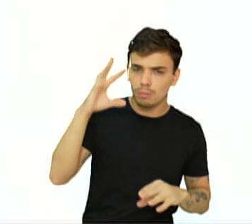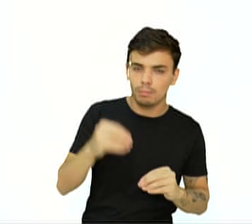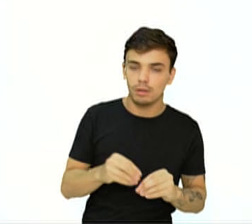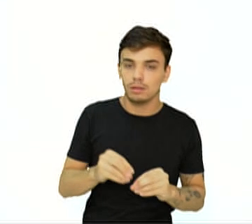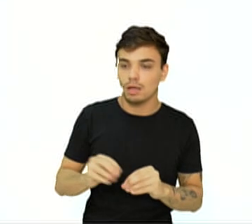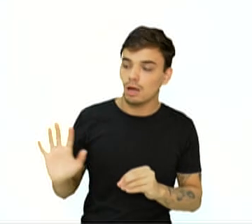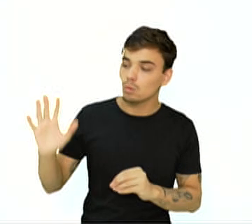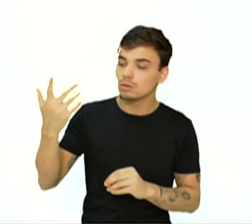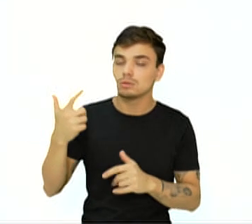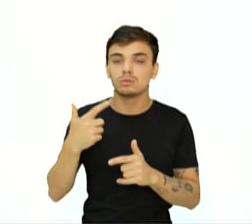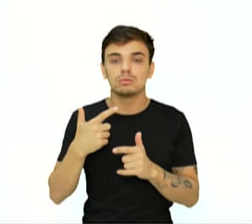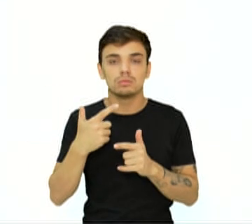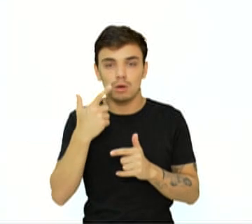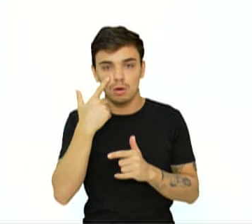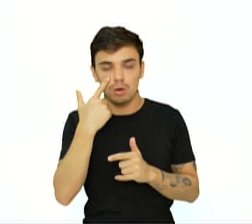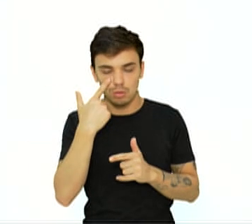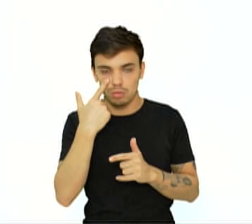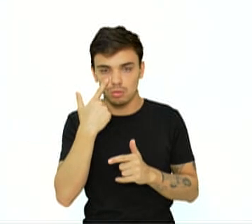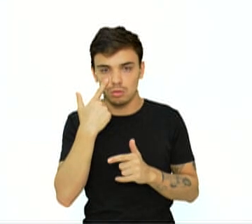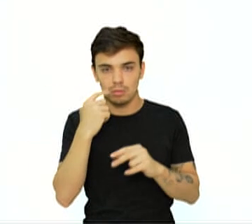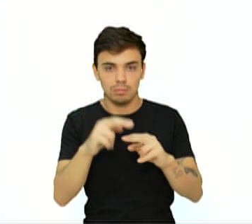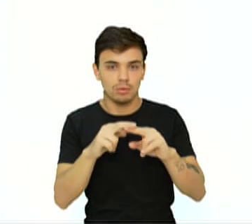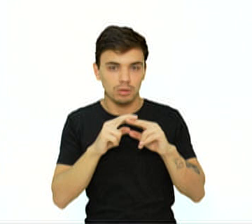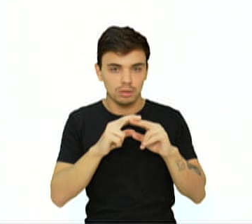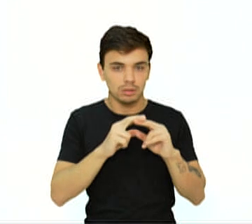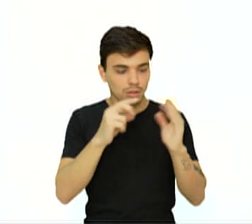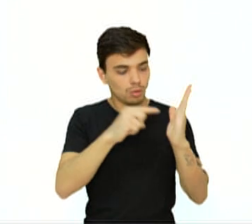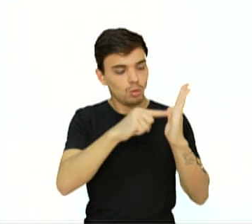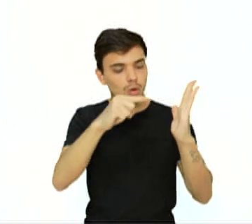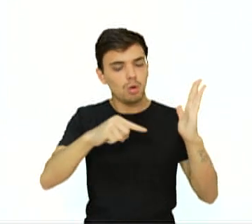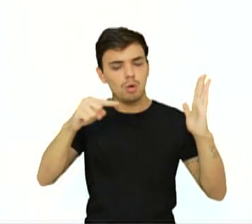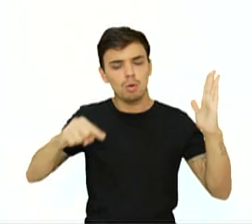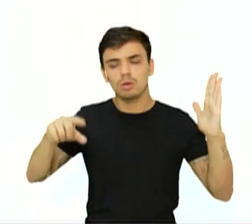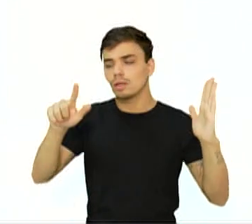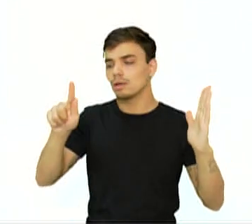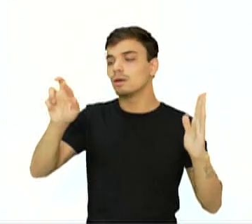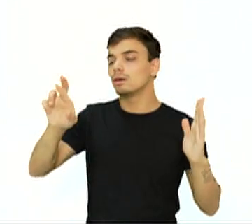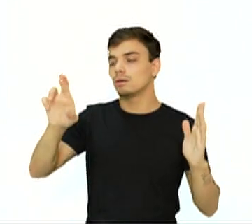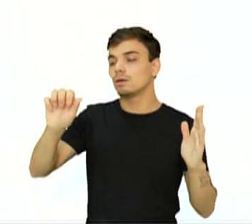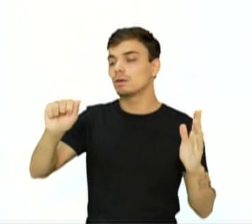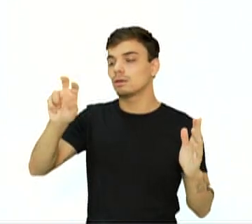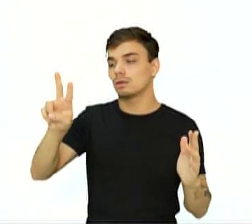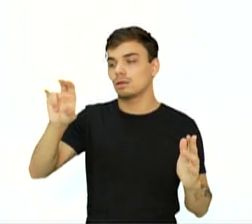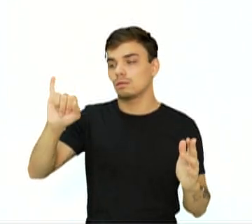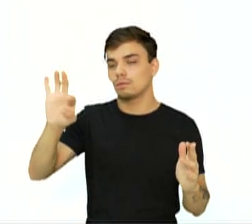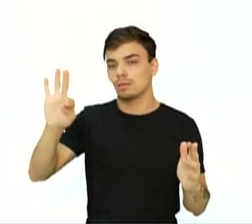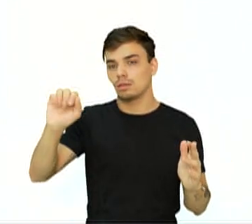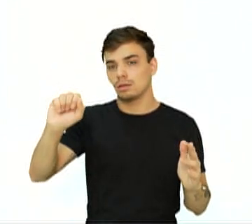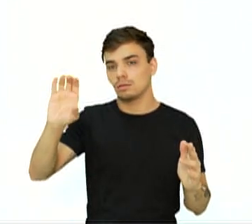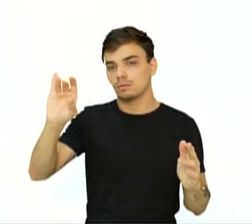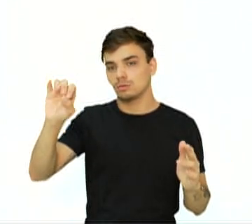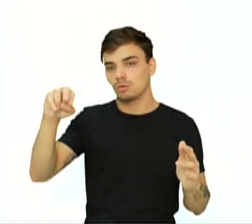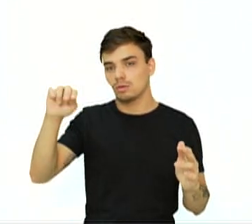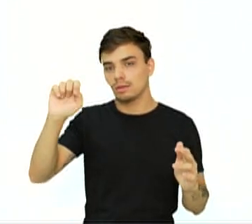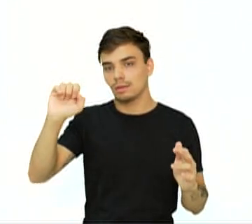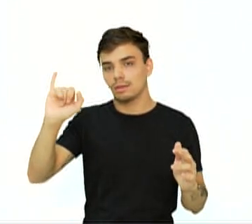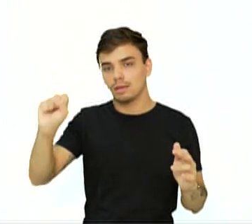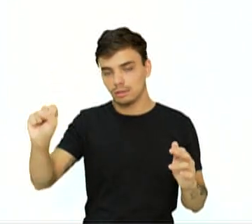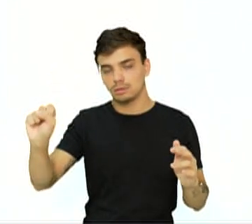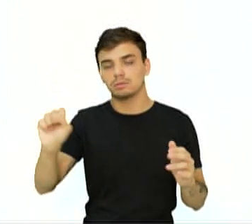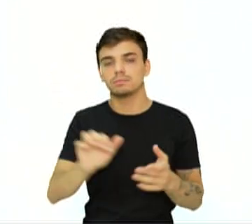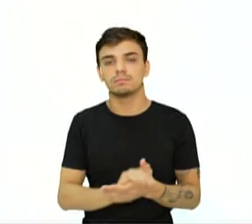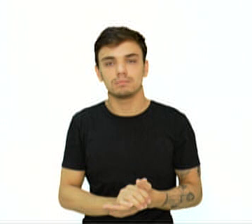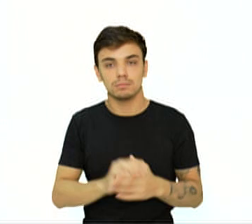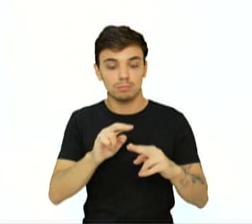fenômeno causou o surgimento de ondas gravitacionais e essas ondas carregam informação. Então é através delas que a gente sabe